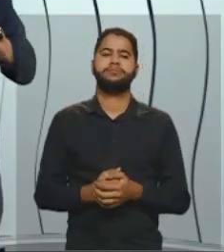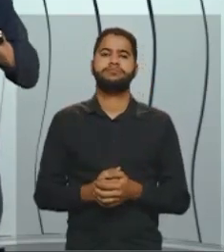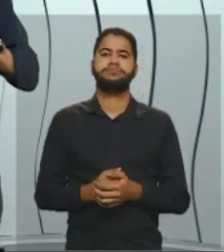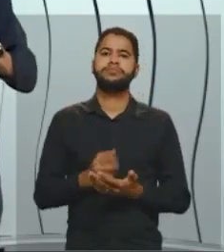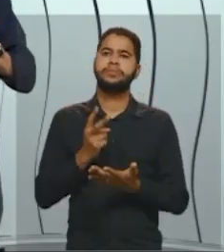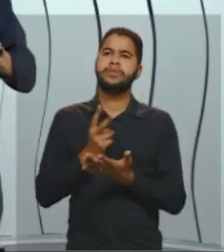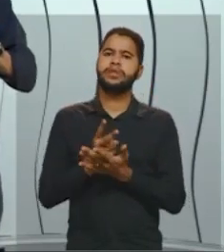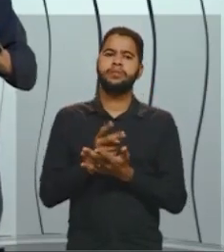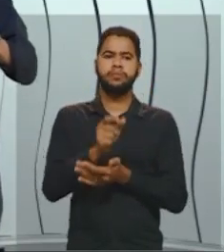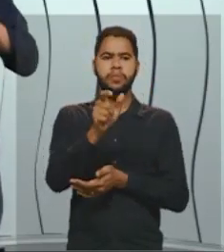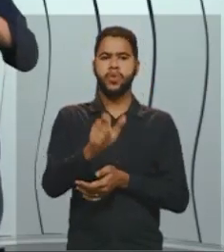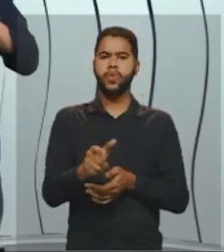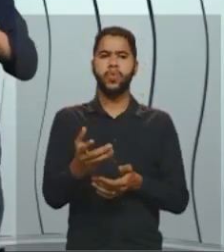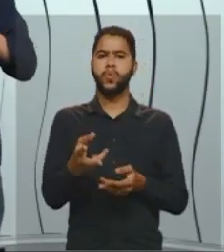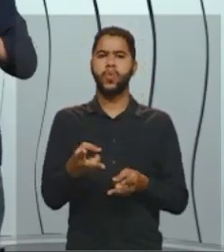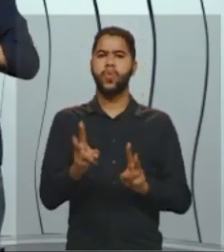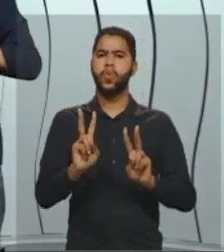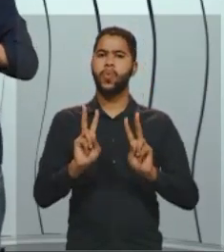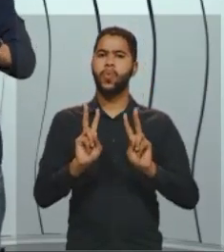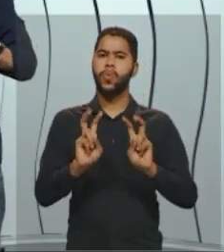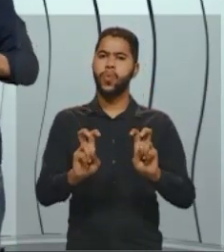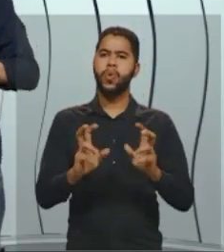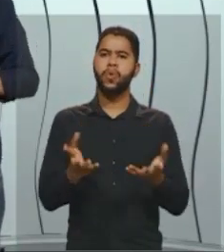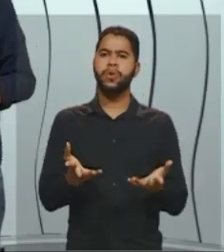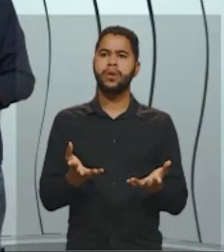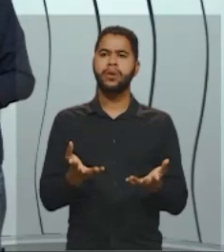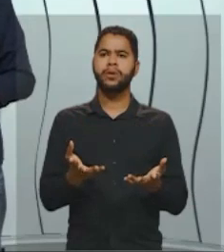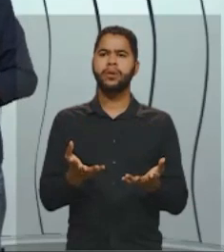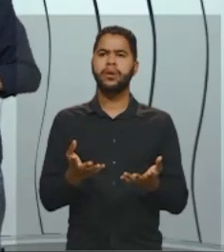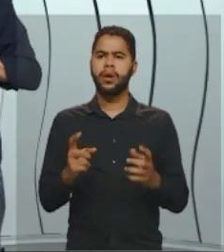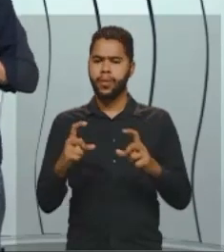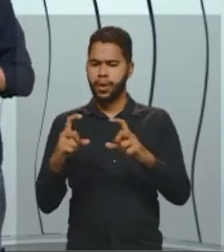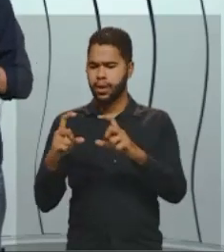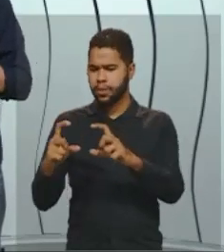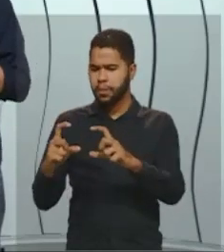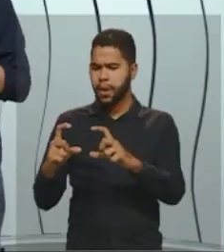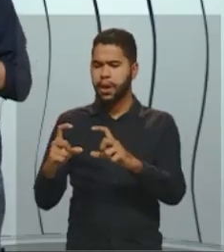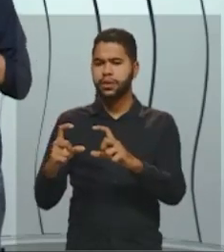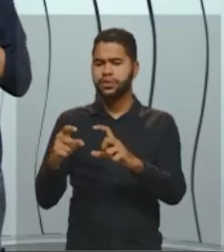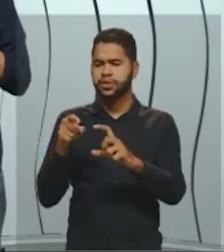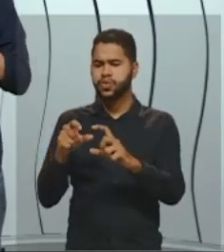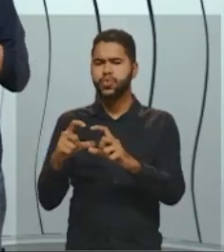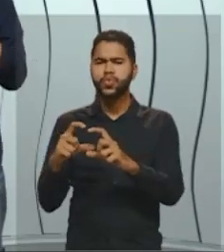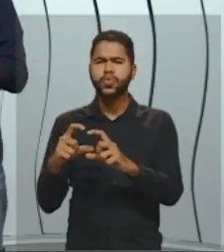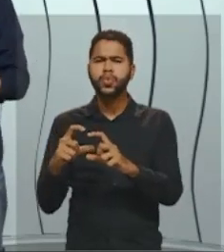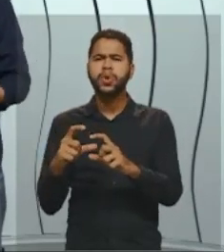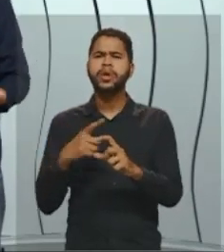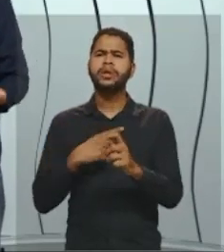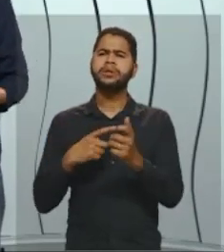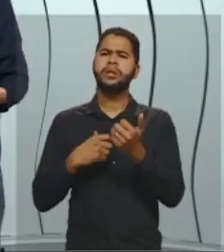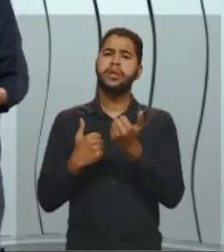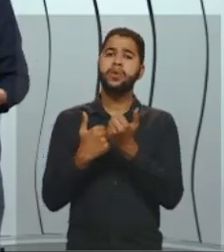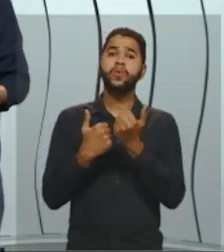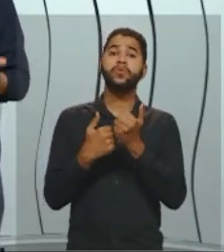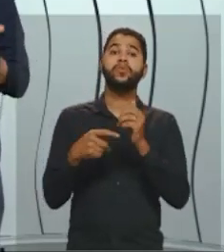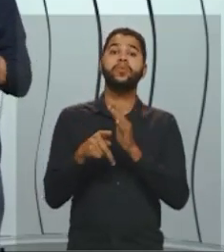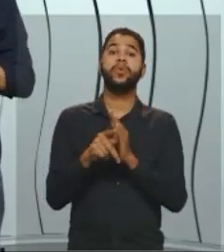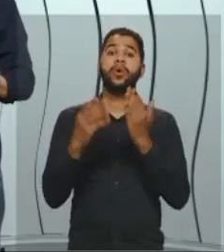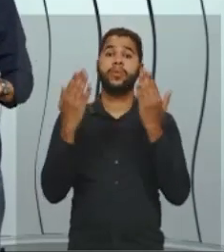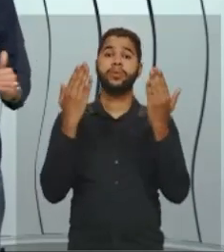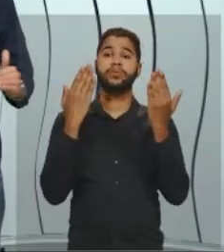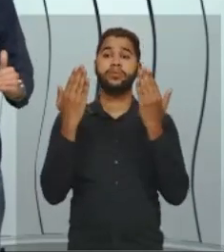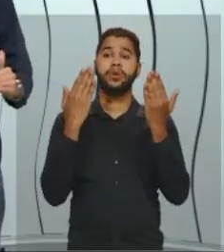sem a pessoa perceber. A pessoa nem percebe uma imagem que está lá no canto, com muitos recursos da psicologia, que